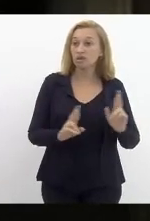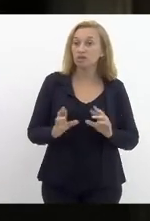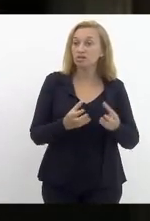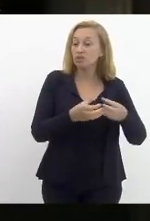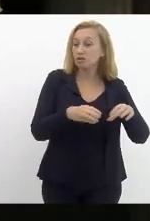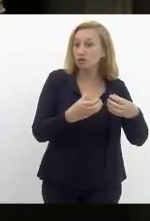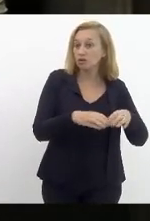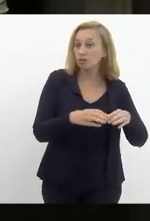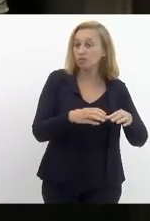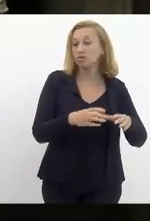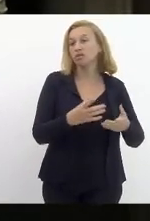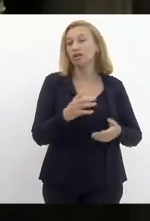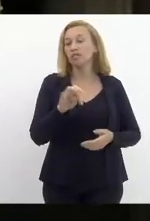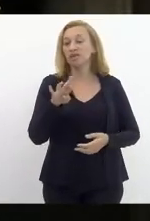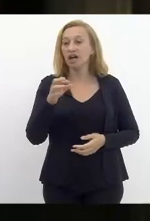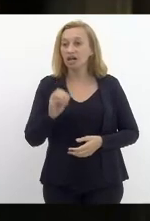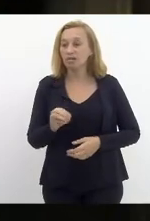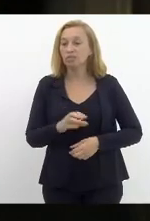ter sido superavitário.